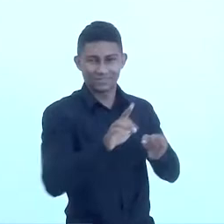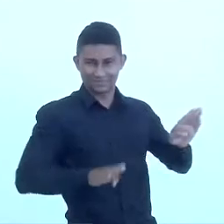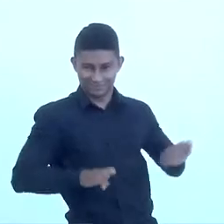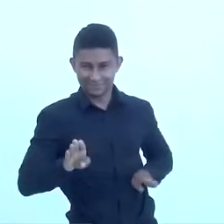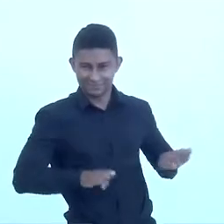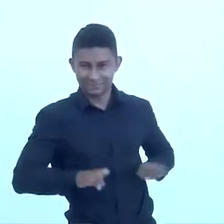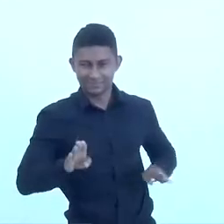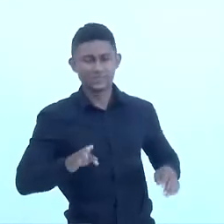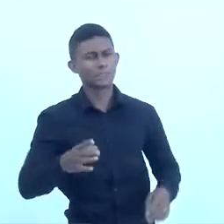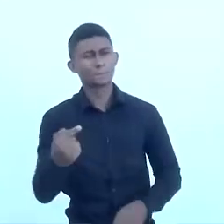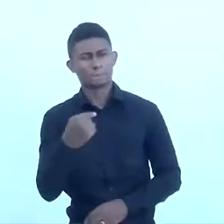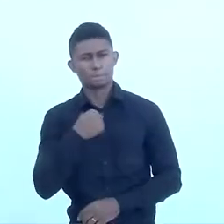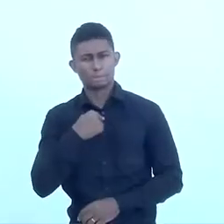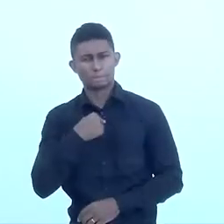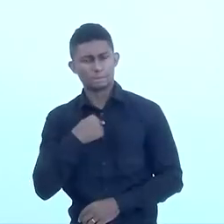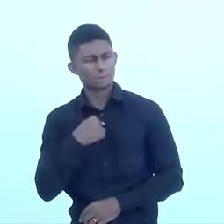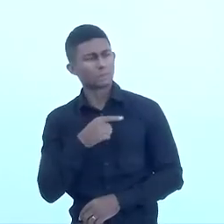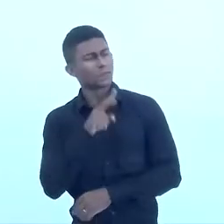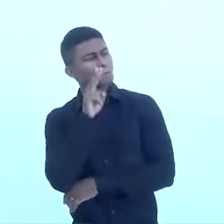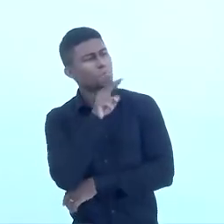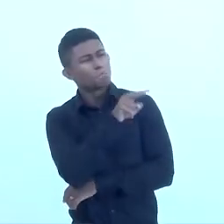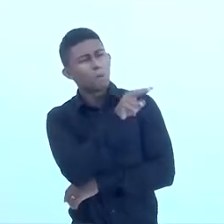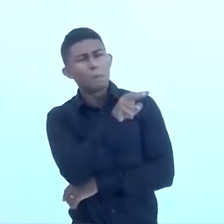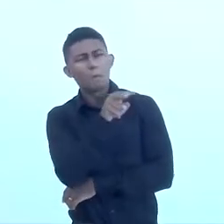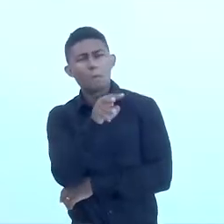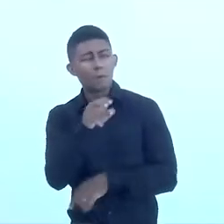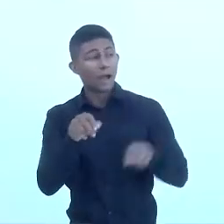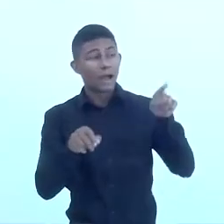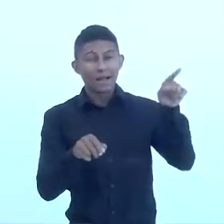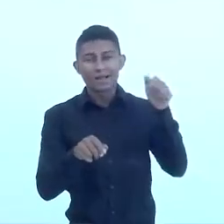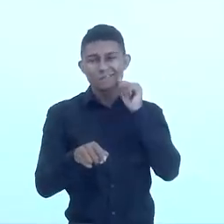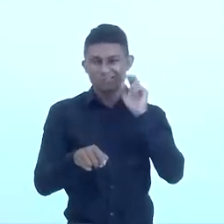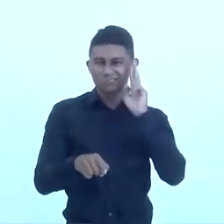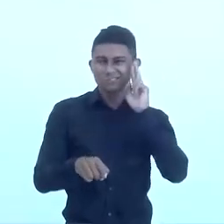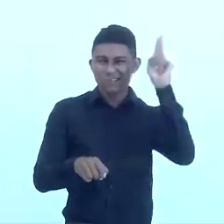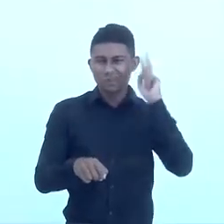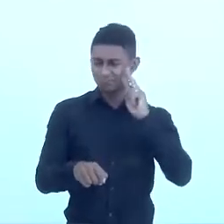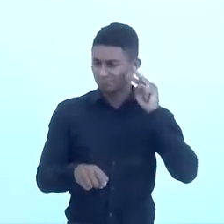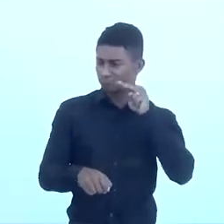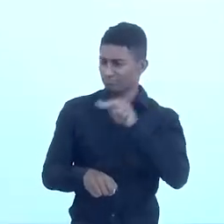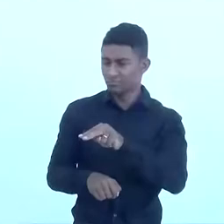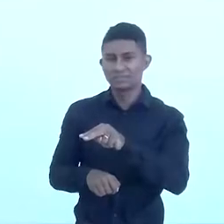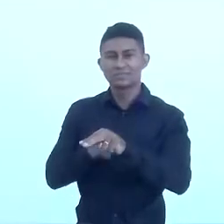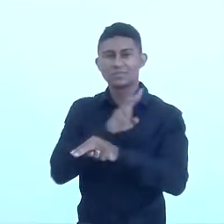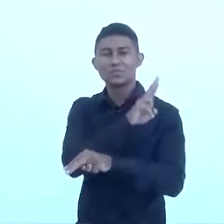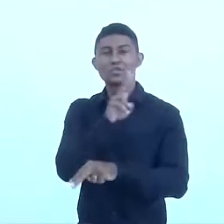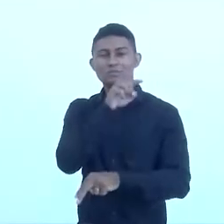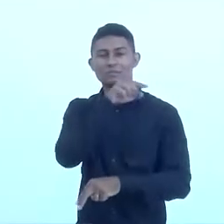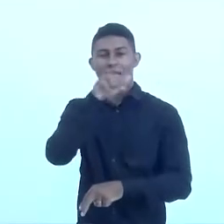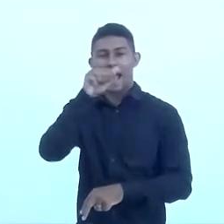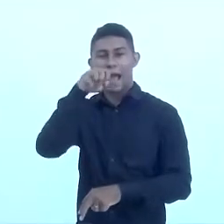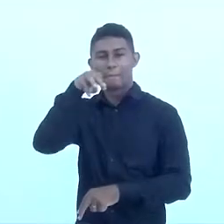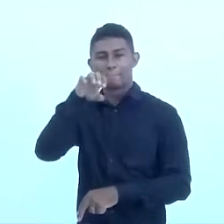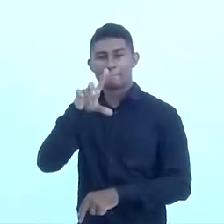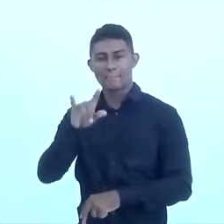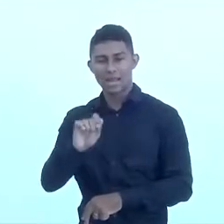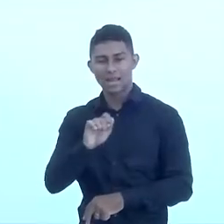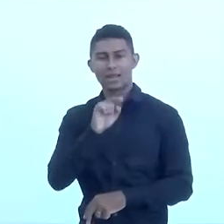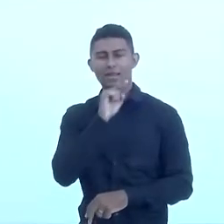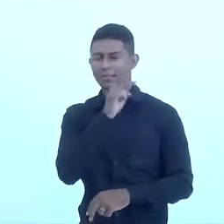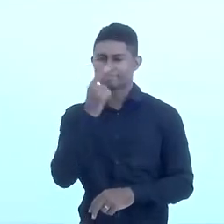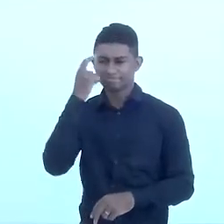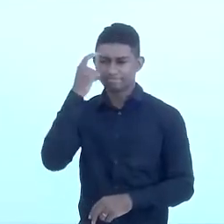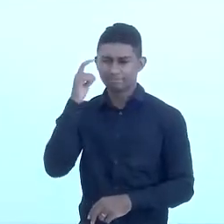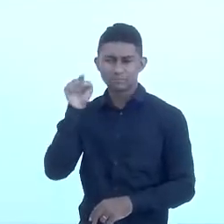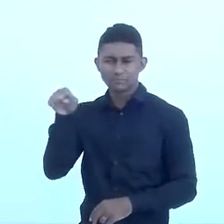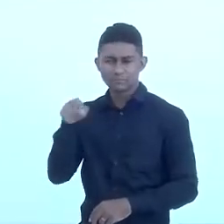empregada dela, e essa senhora deve ter ajudado minha mãe, Dona Amélia é o nome dessa senhora, deve ter ajudado